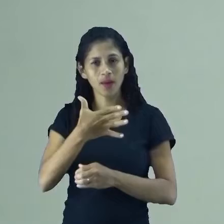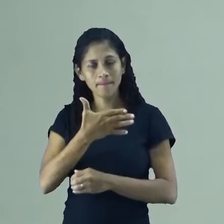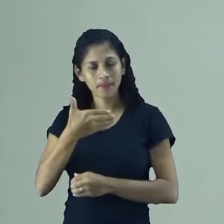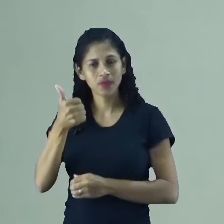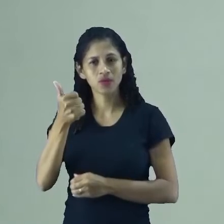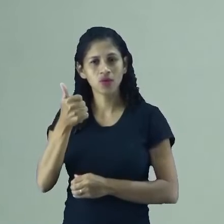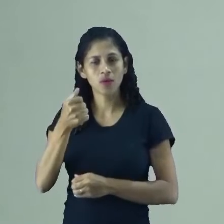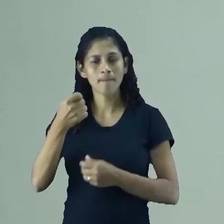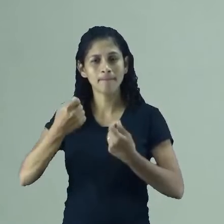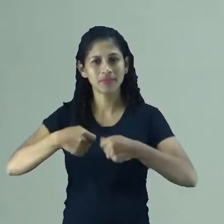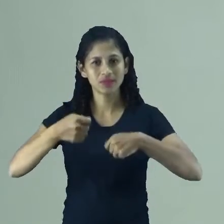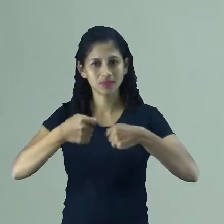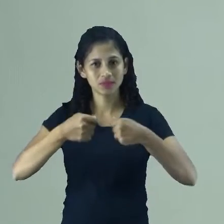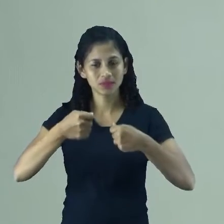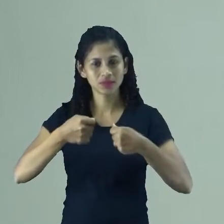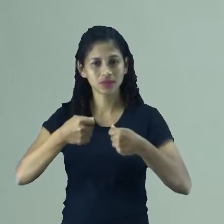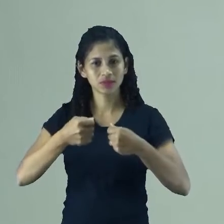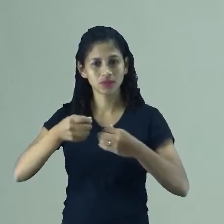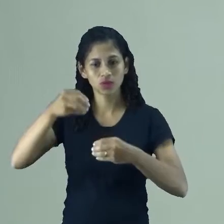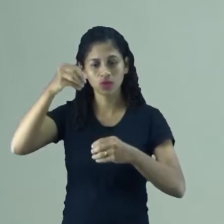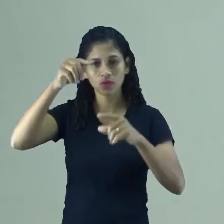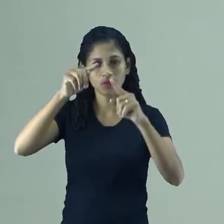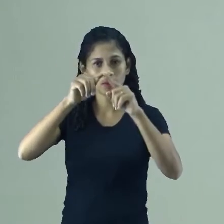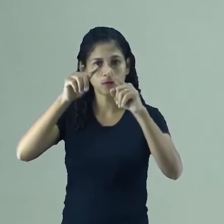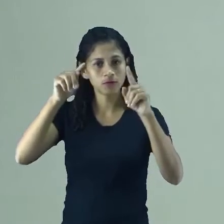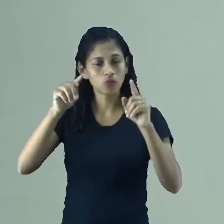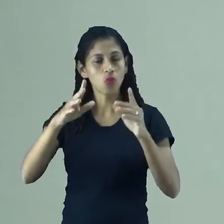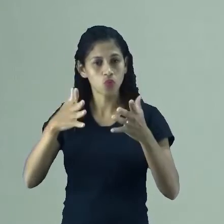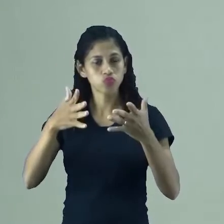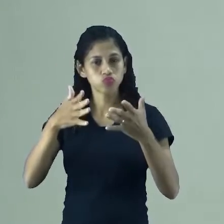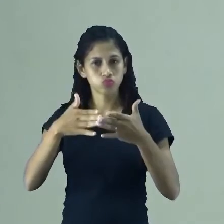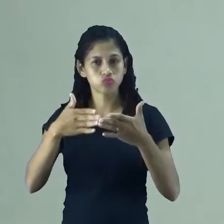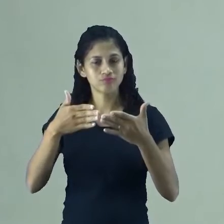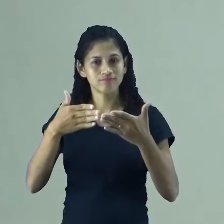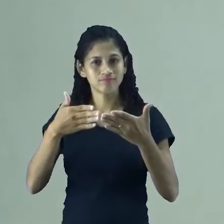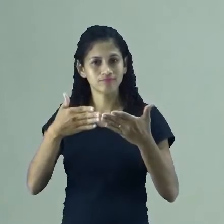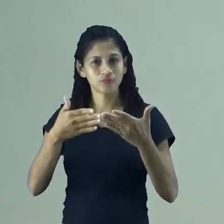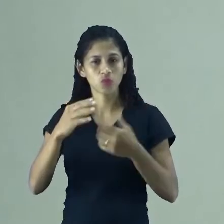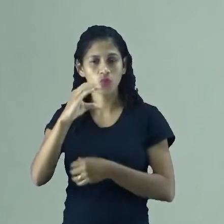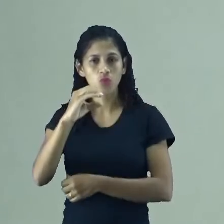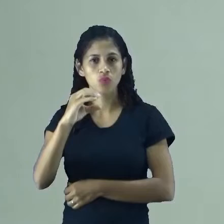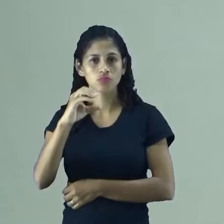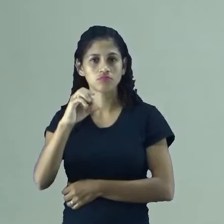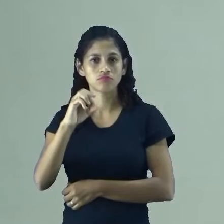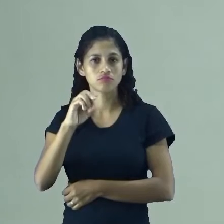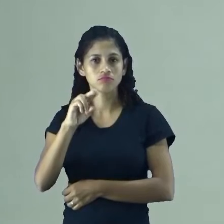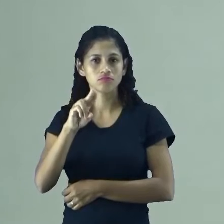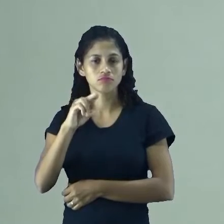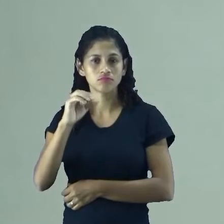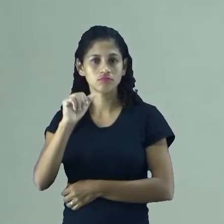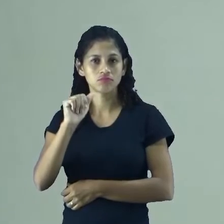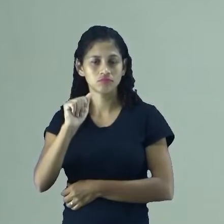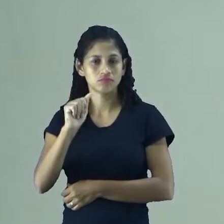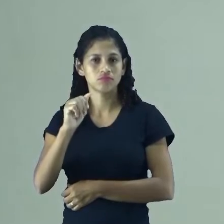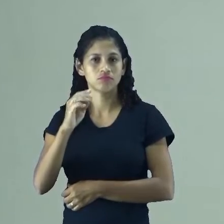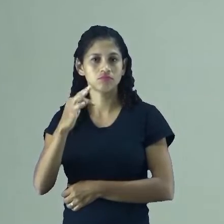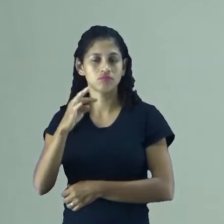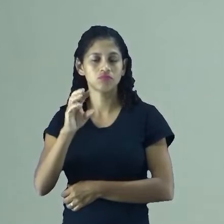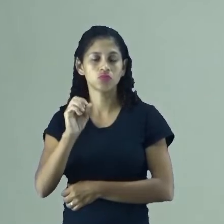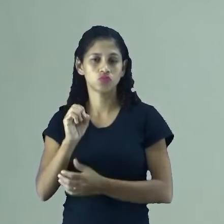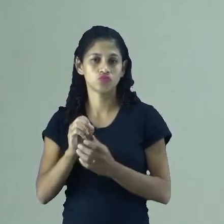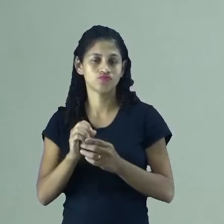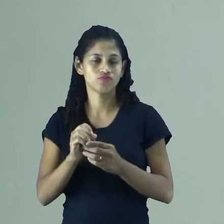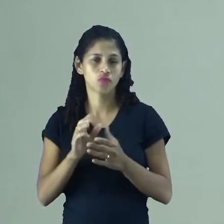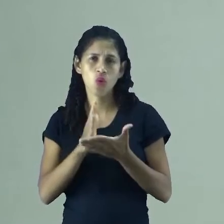Vai precisar passar esse café por um determinado coador. Às vezes é só um funil com papel e às vezes pode ser ele de pano